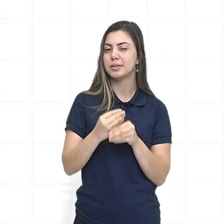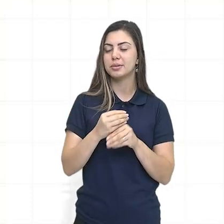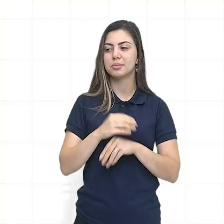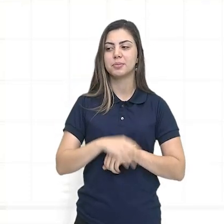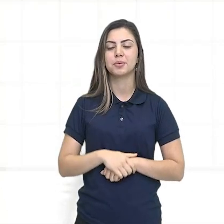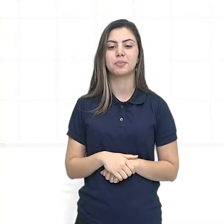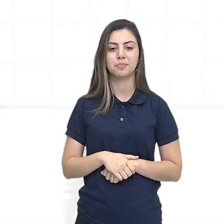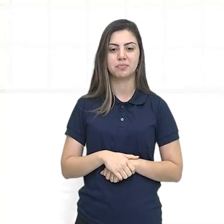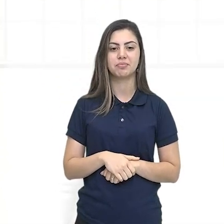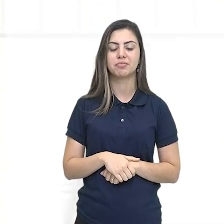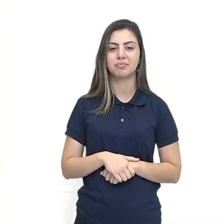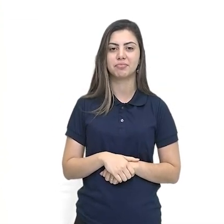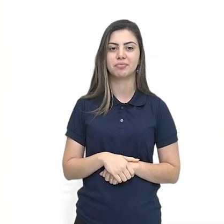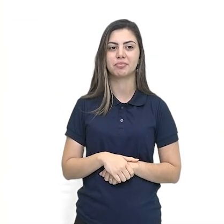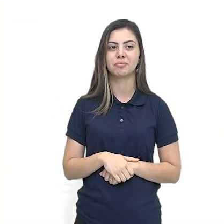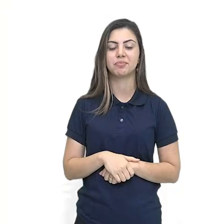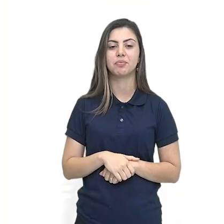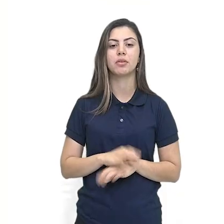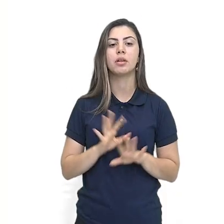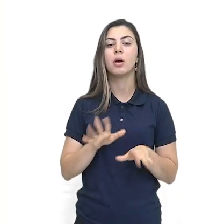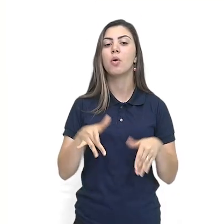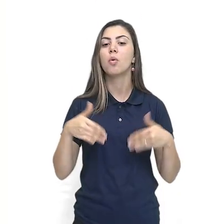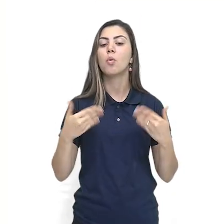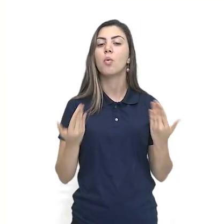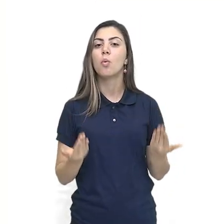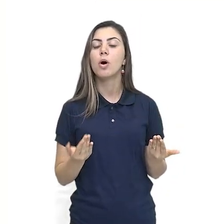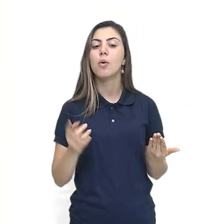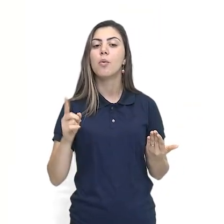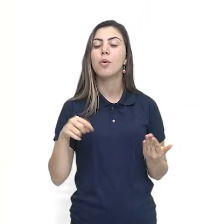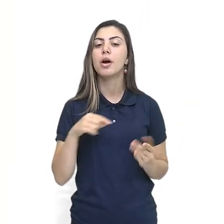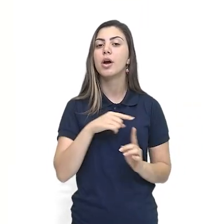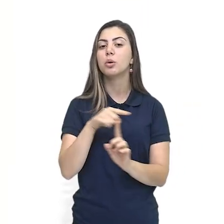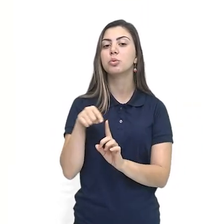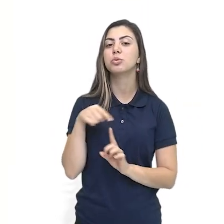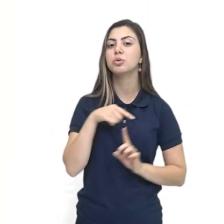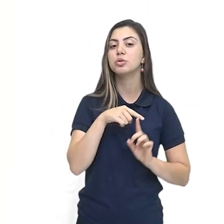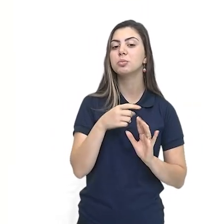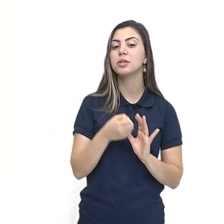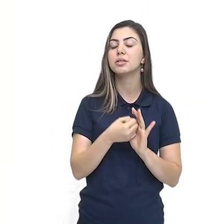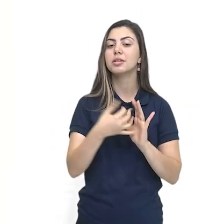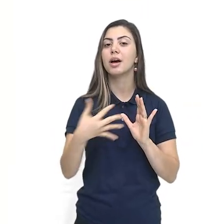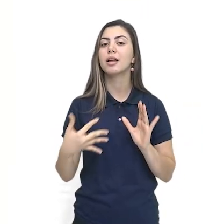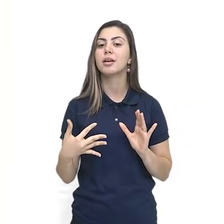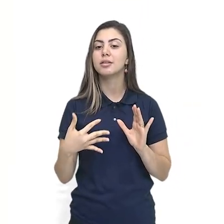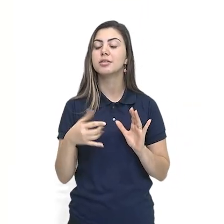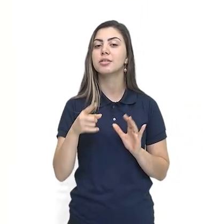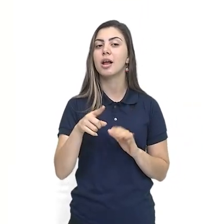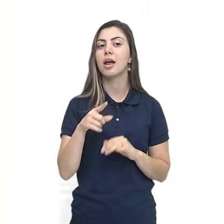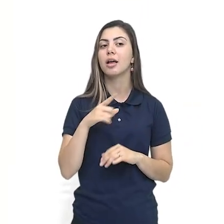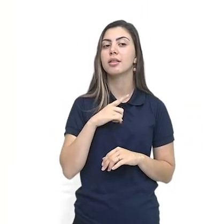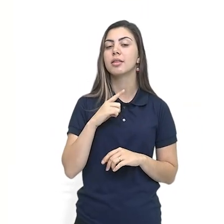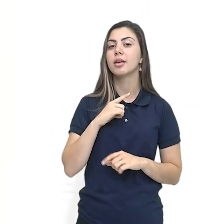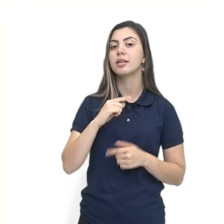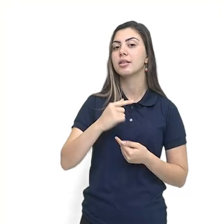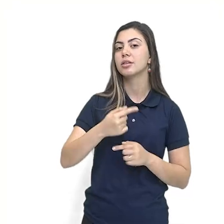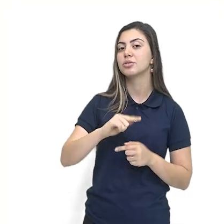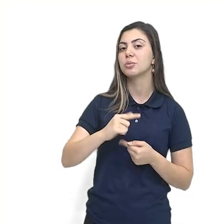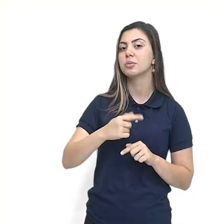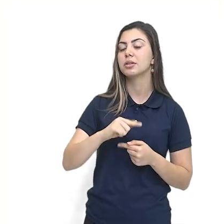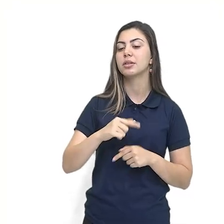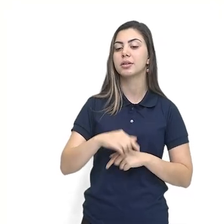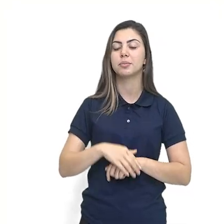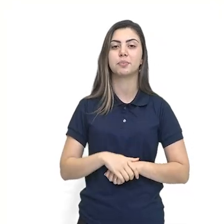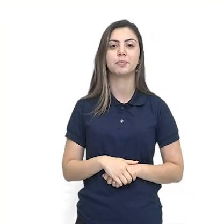retrospectiva nesses entes geométricos. Quais são os entes geométricos? Os entes